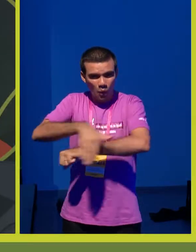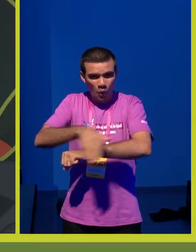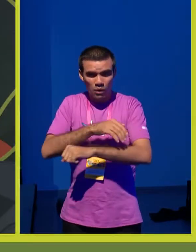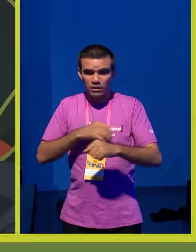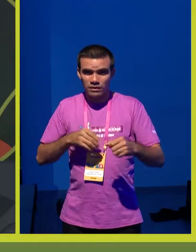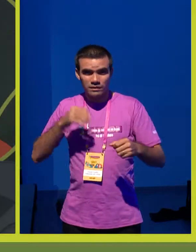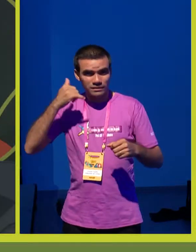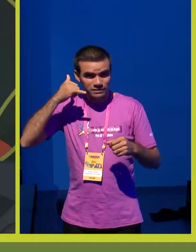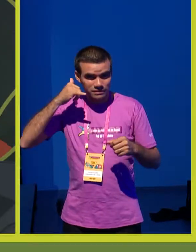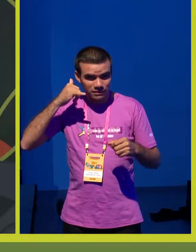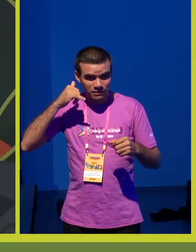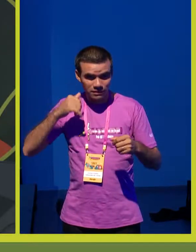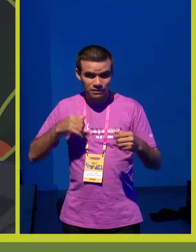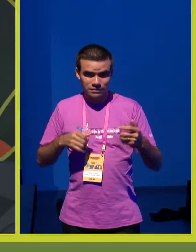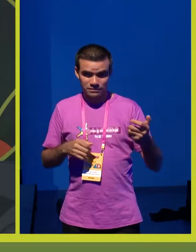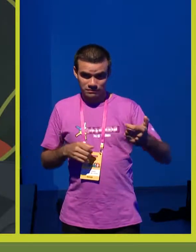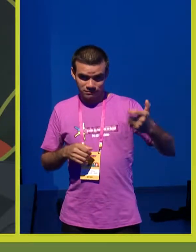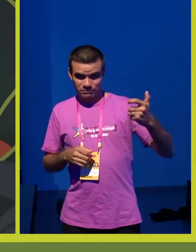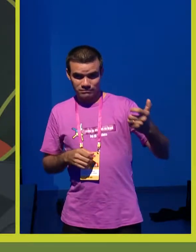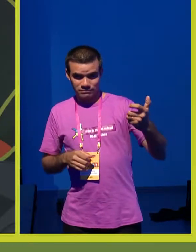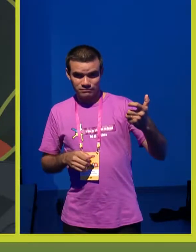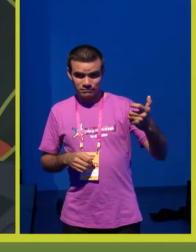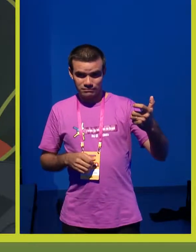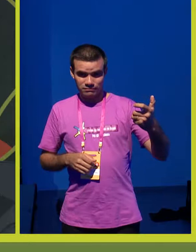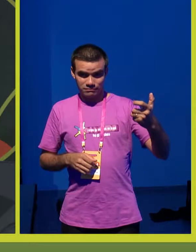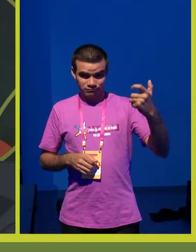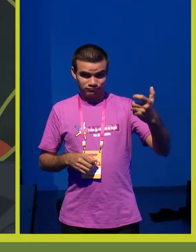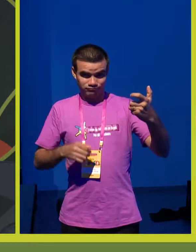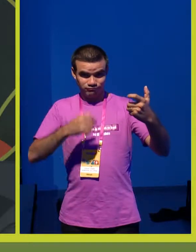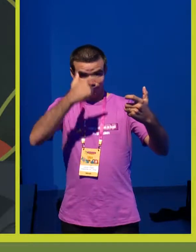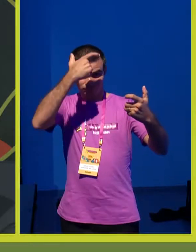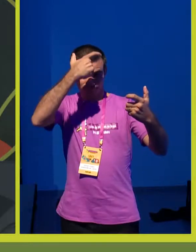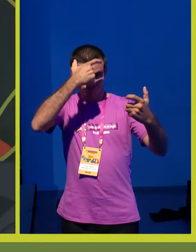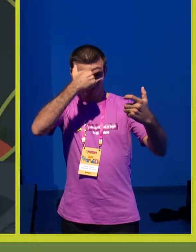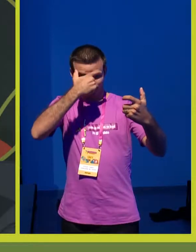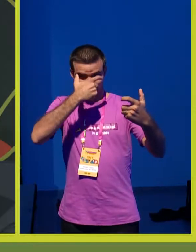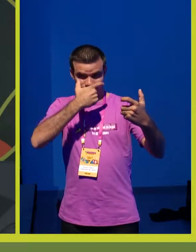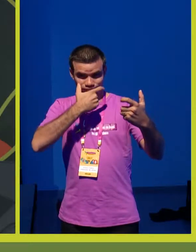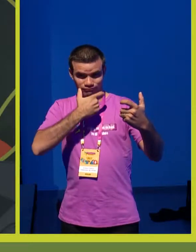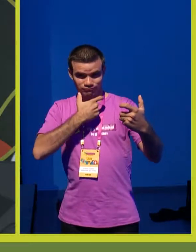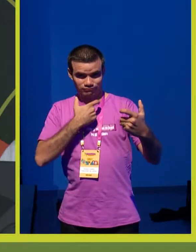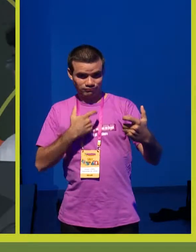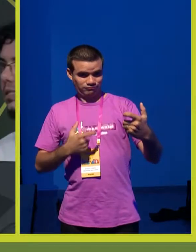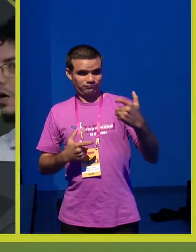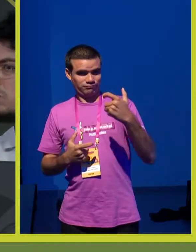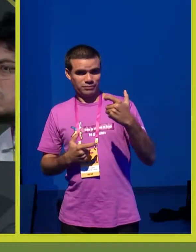fazendo login no seu smartphone usando tecnologia de reconhecimento facial